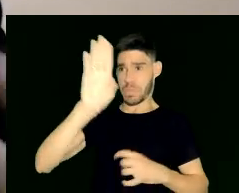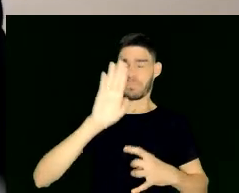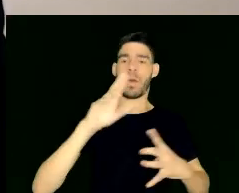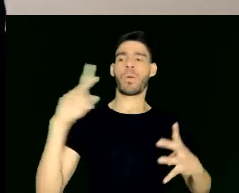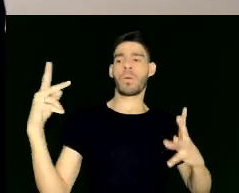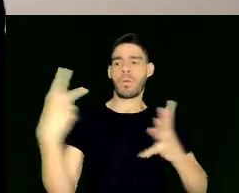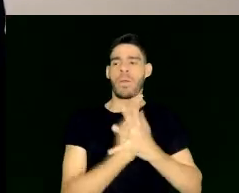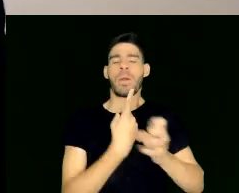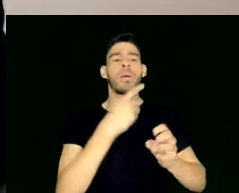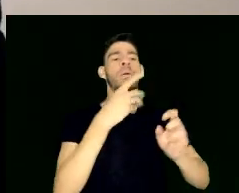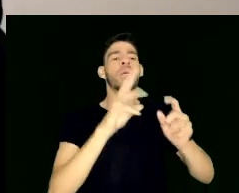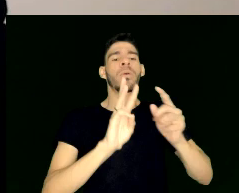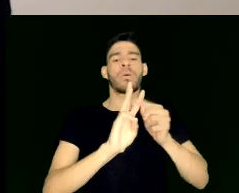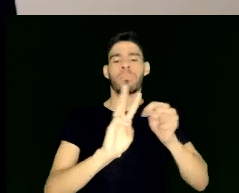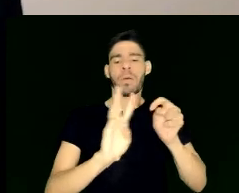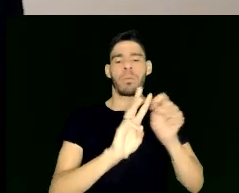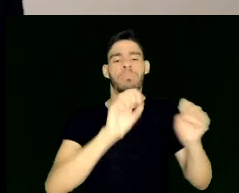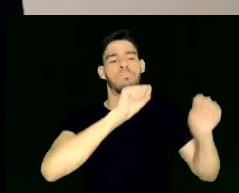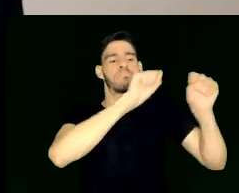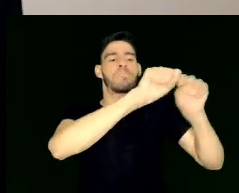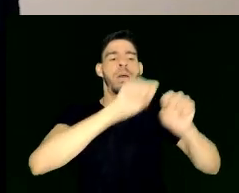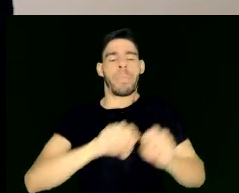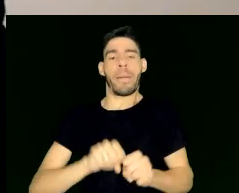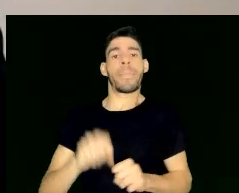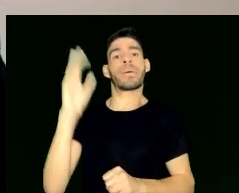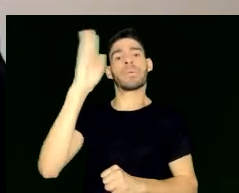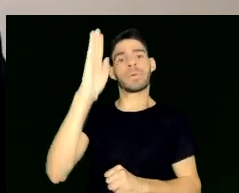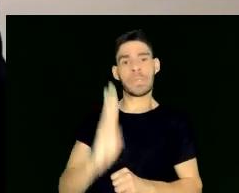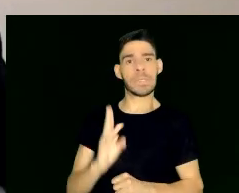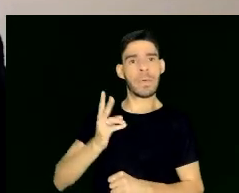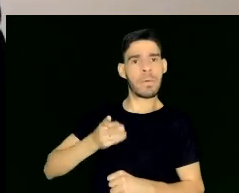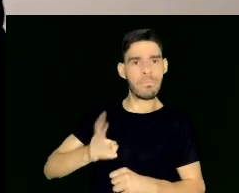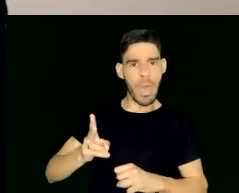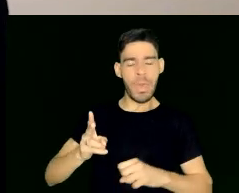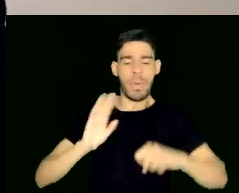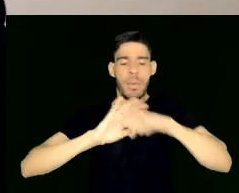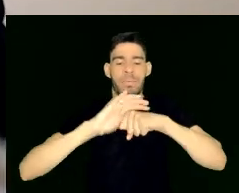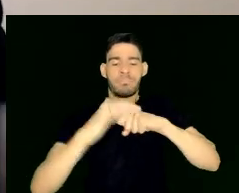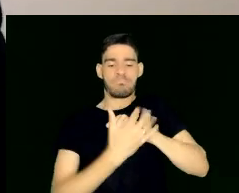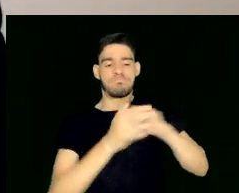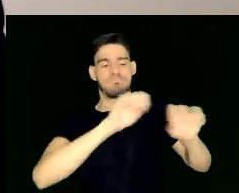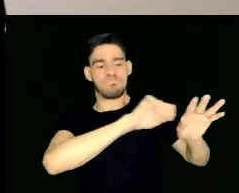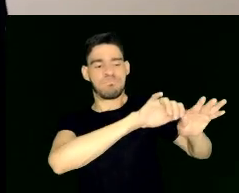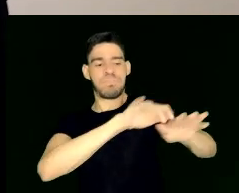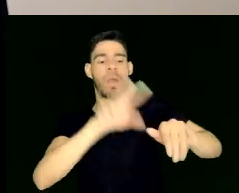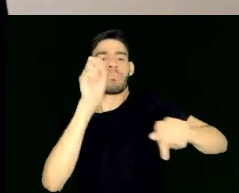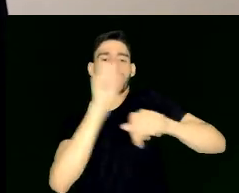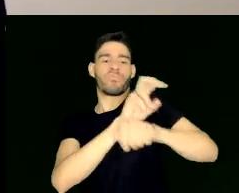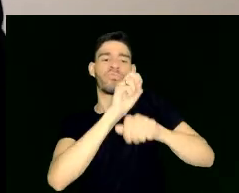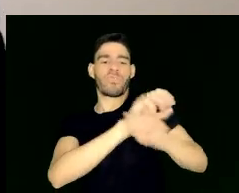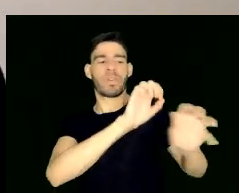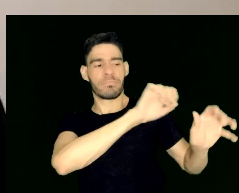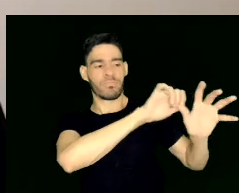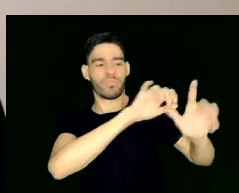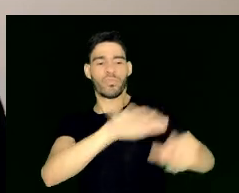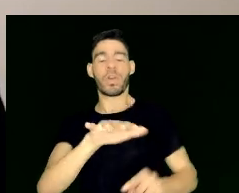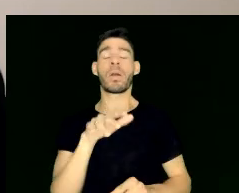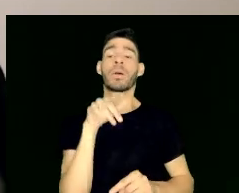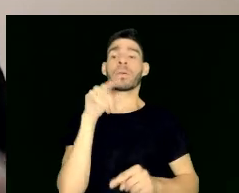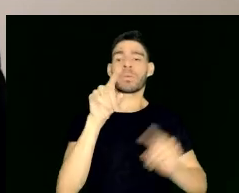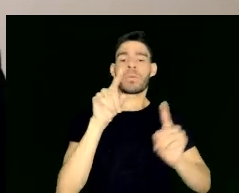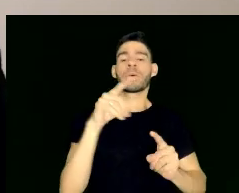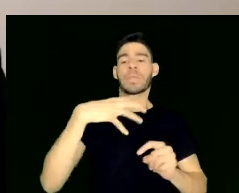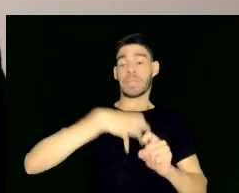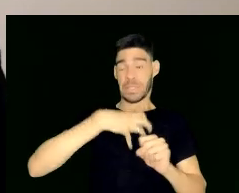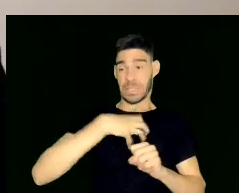principal causa de extermínio dos povos indígenas do Brasil sempre foi a pandemia, o vírus. Pois bem, diante